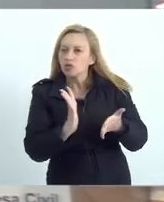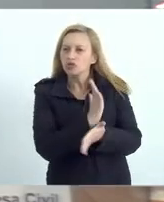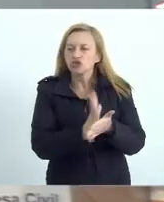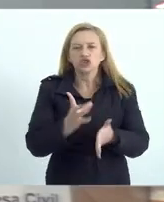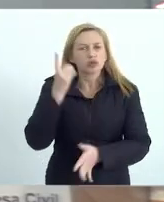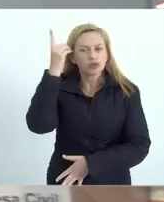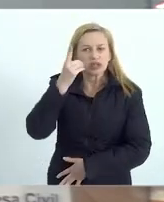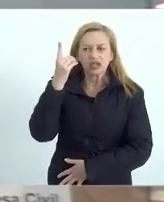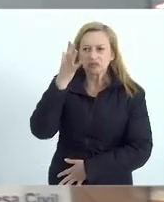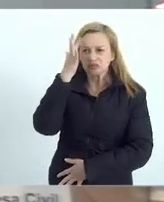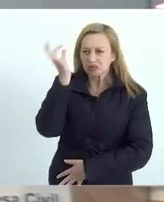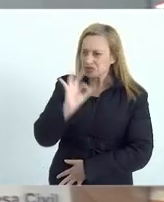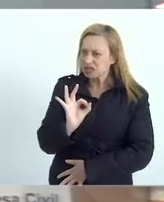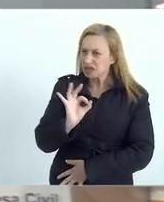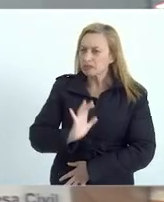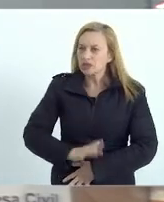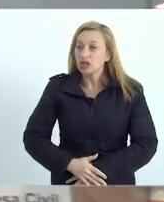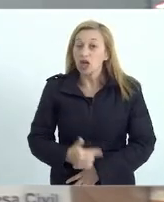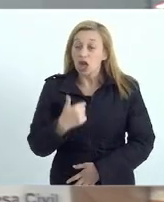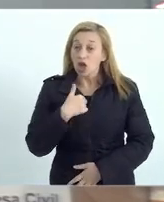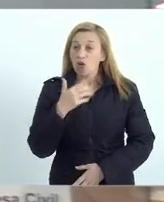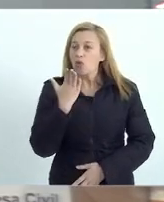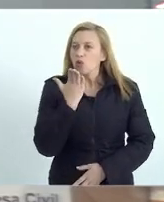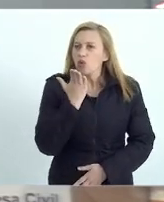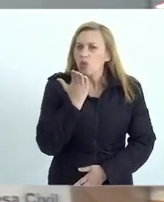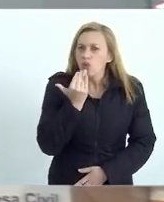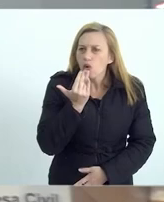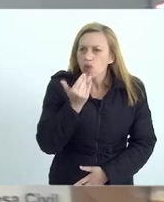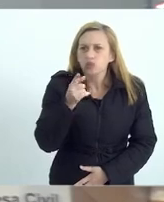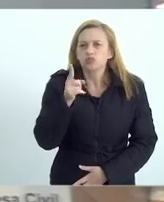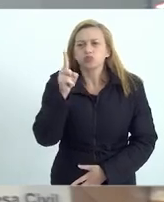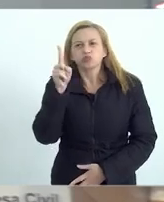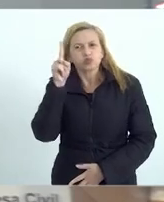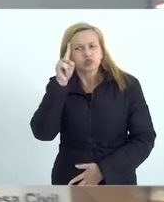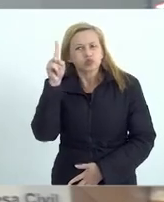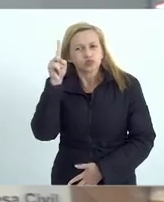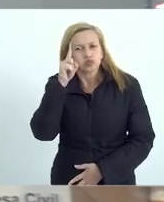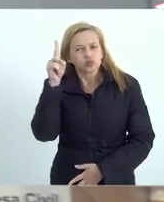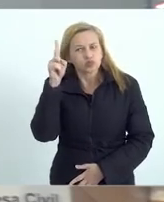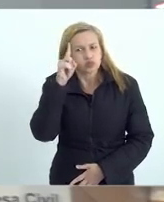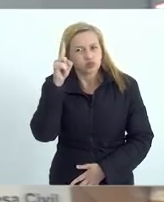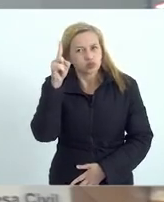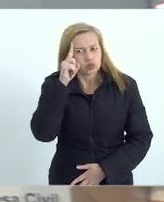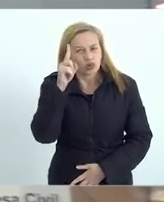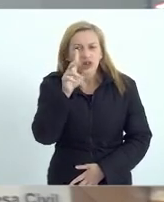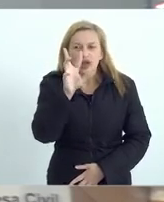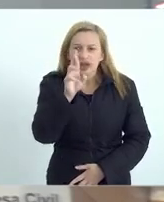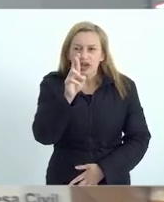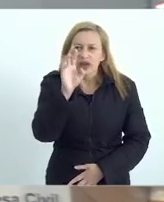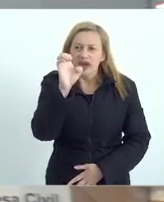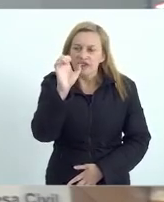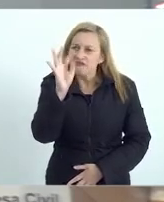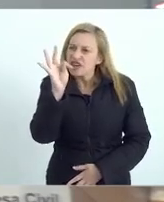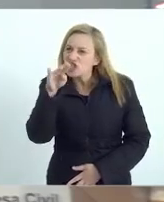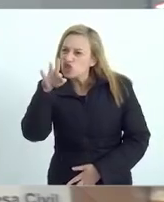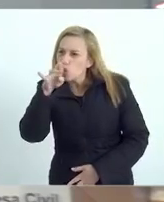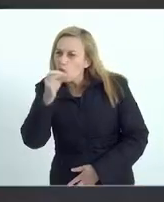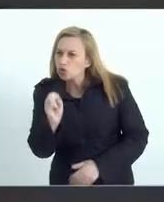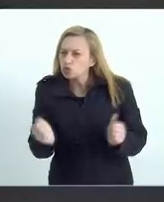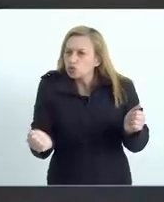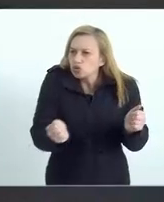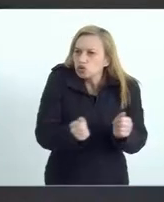não sabem eu almoço semanalmente no refeitório dos Soldados e dos cabos da